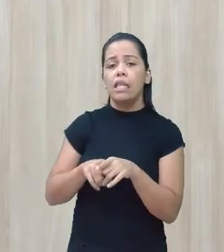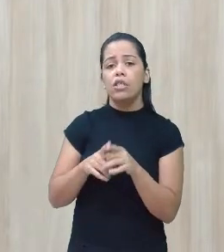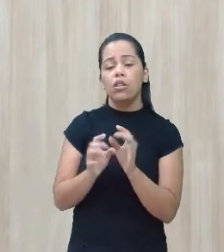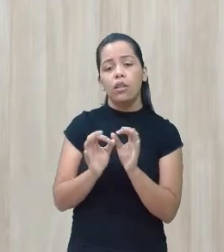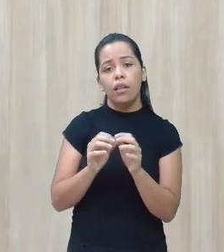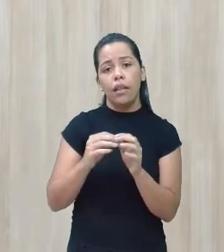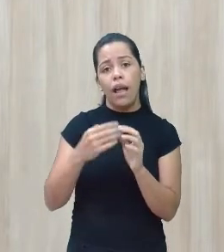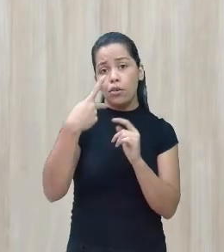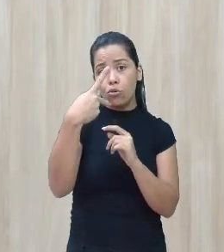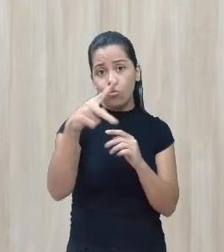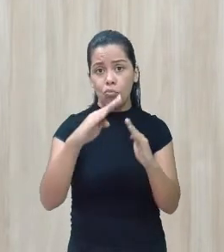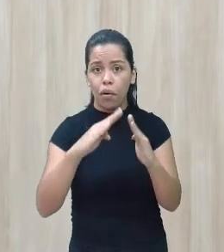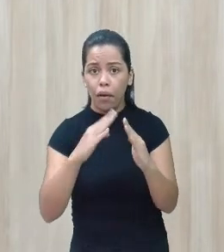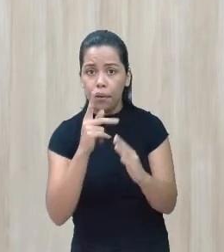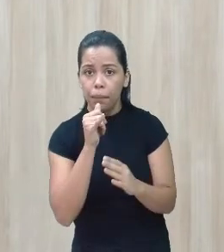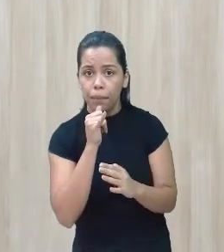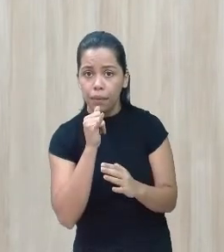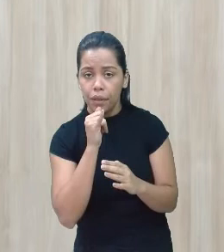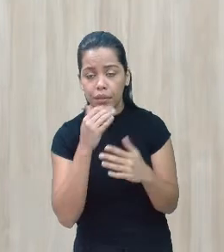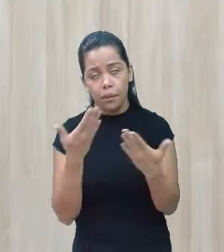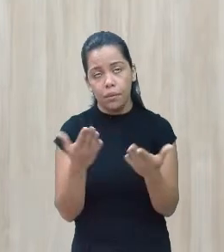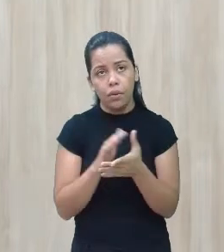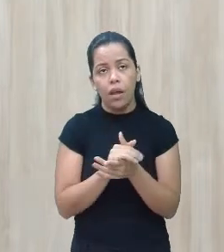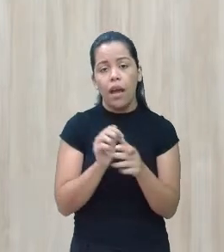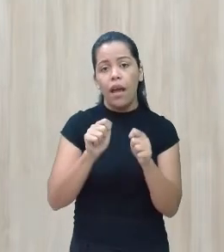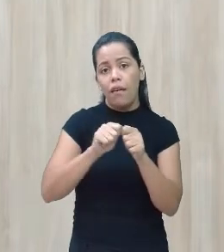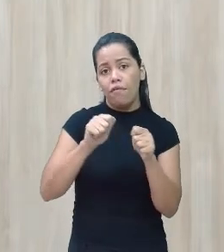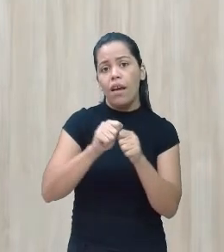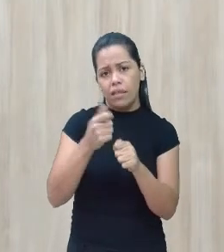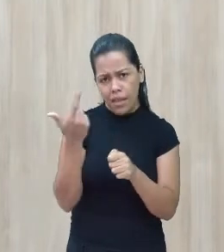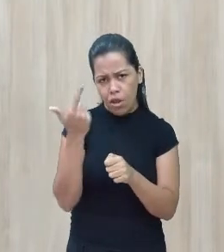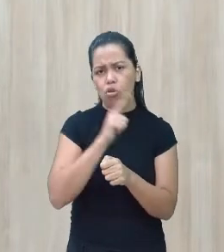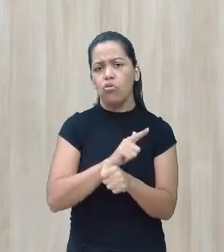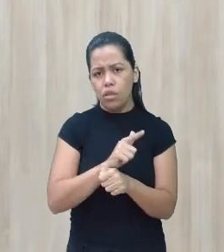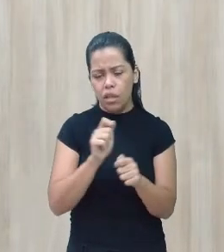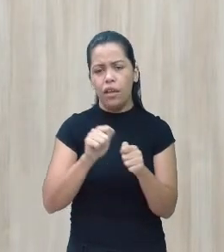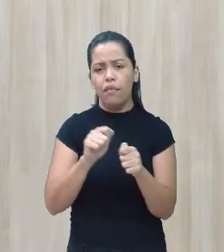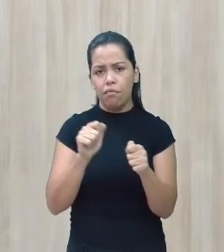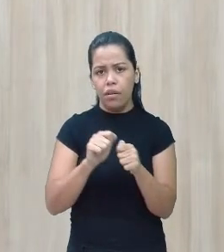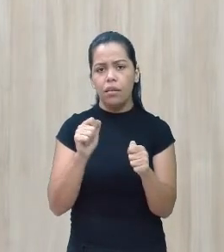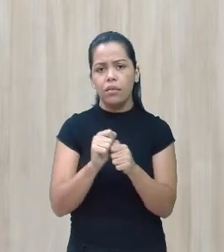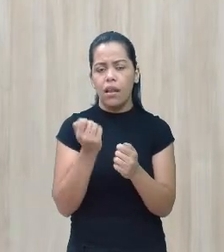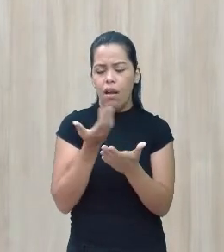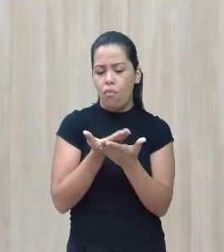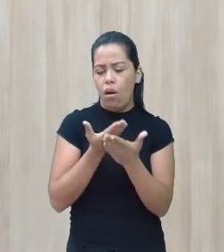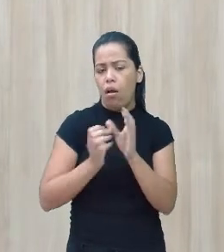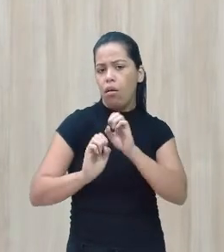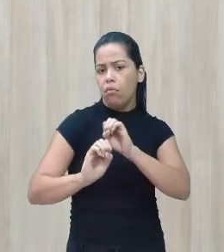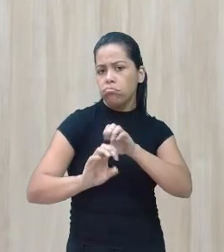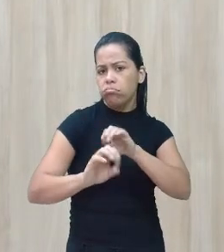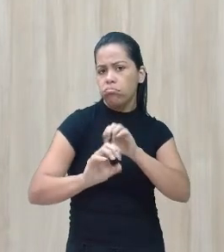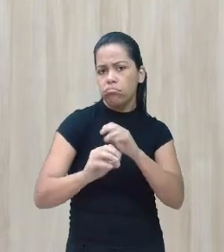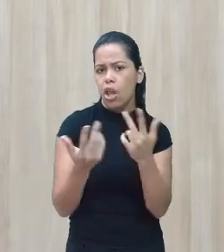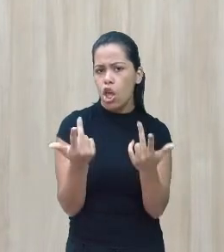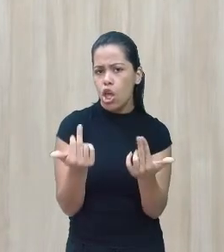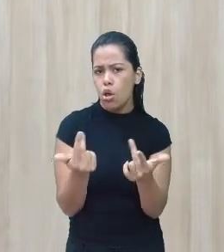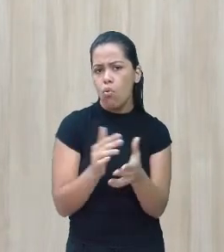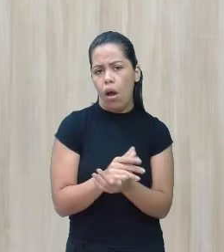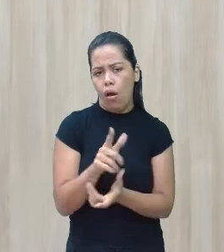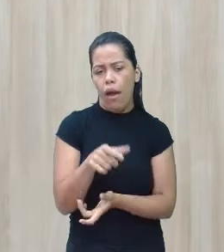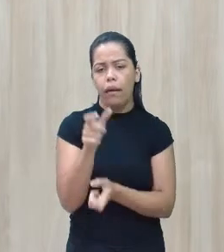assim alcançar um público muito grande. Então, isso é um ponto muito positivo da internet e desse